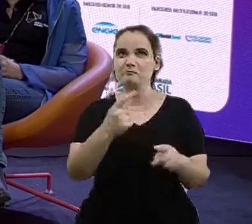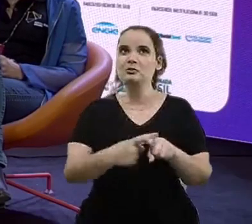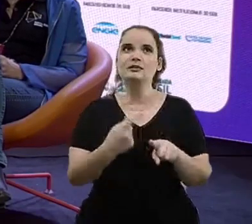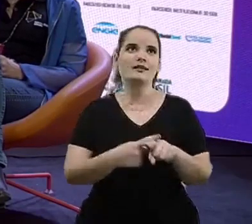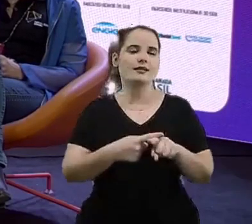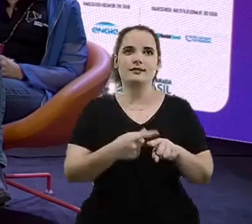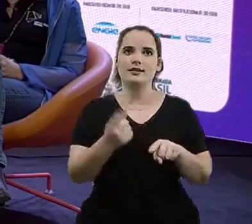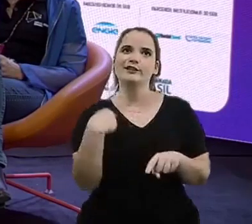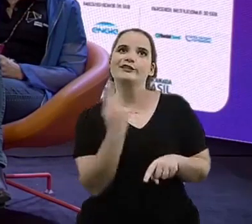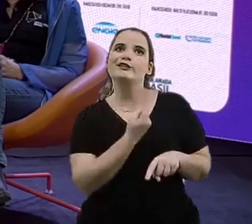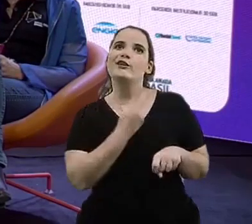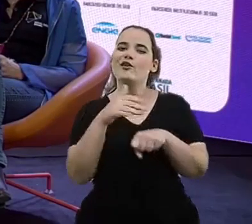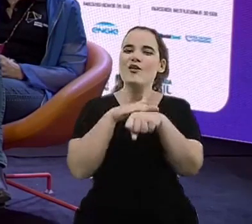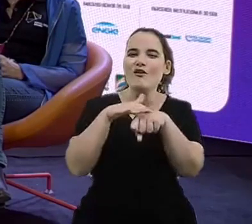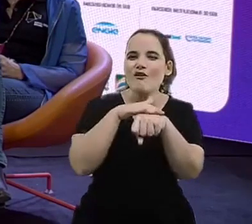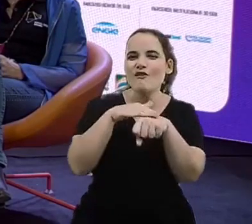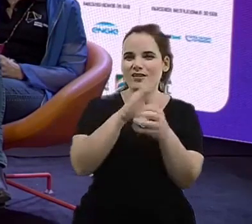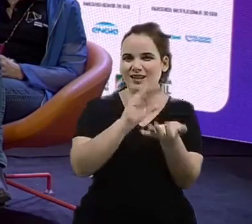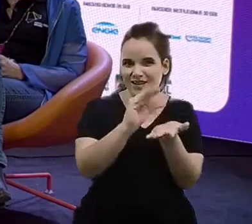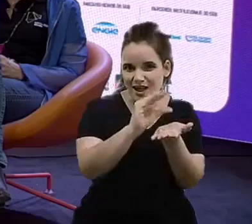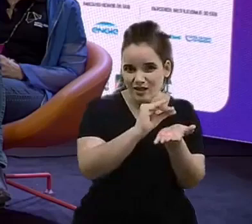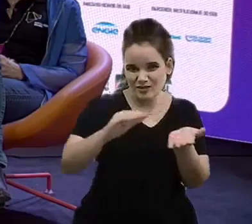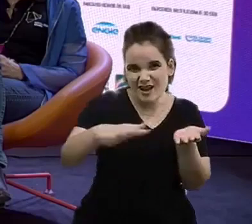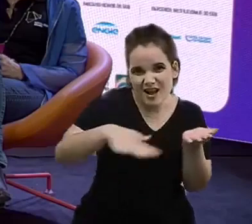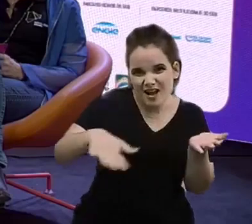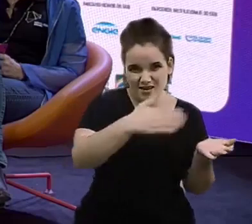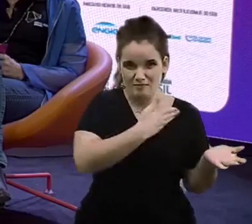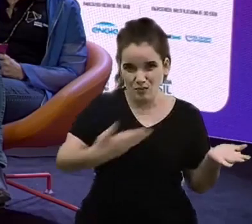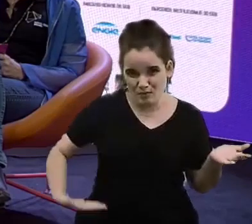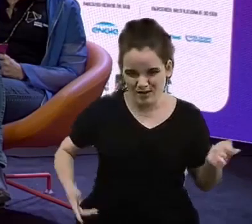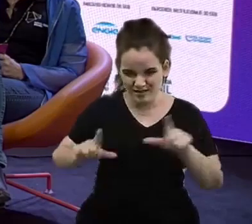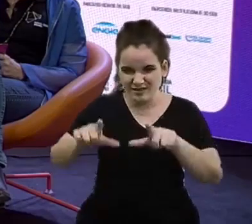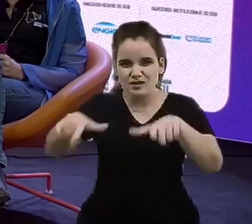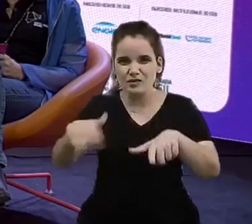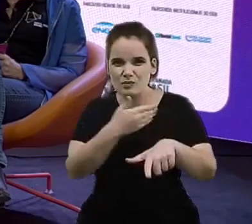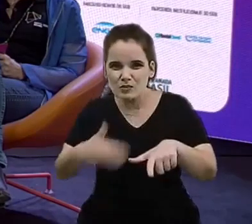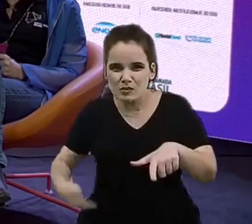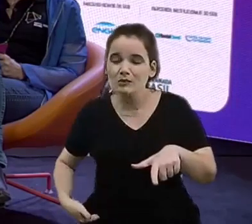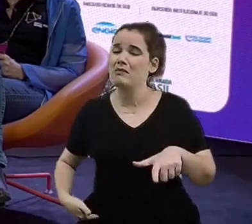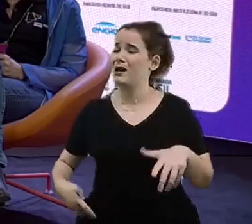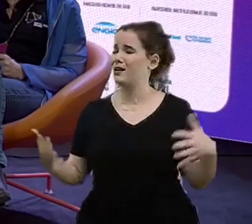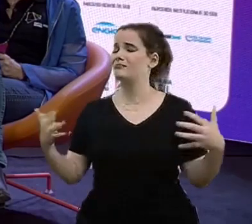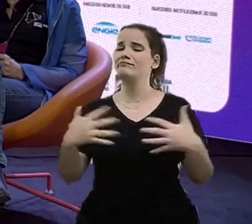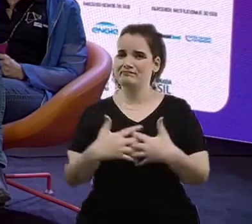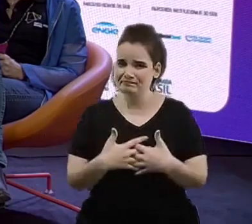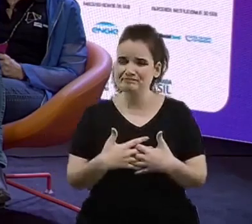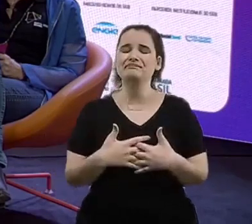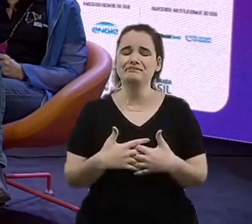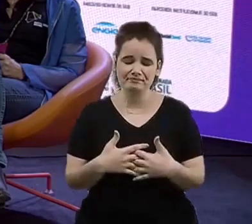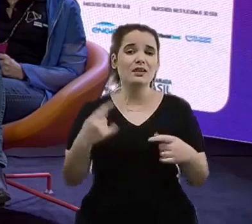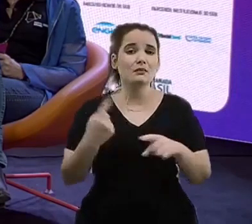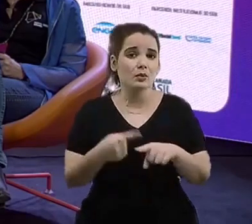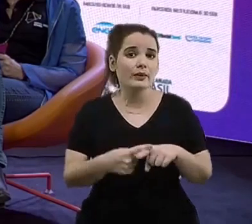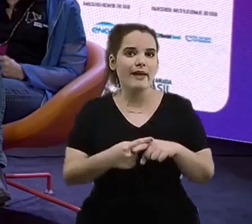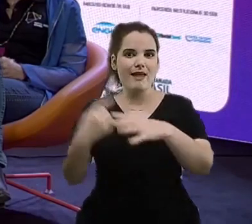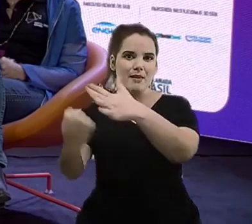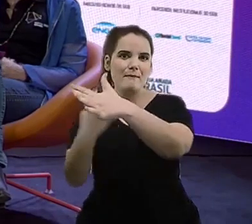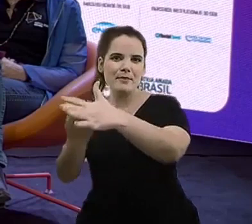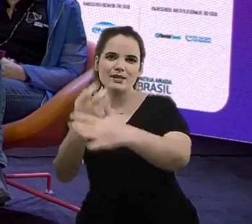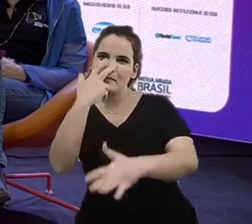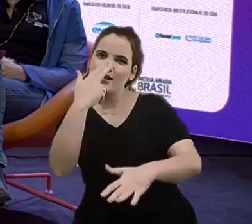setor público, a gente sabe que é complicado, que é muito mais complicado do que as empresas que a gente atende, que a gente tem uma liberdade, que está tudo concentrado ali.